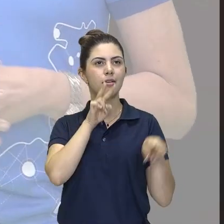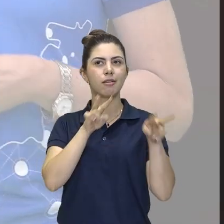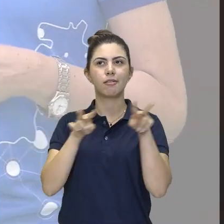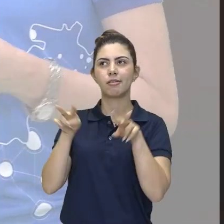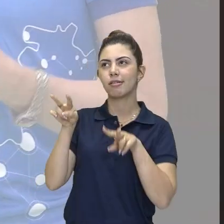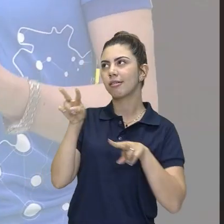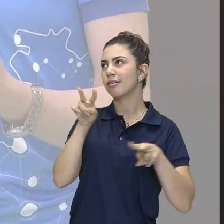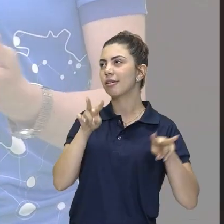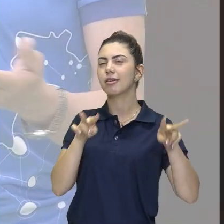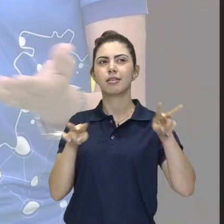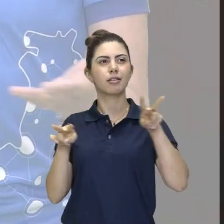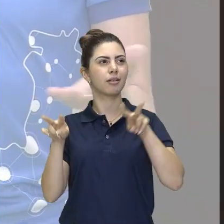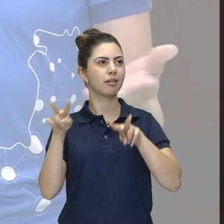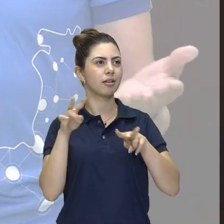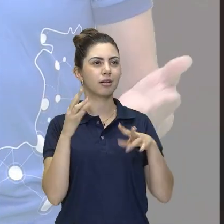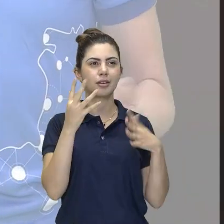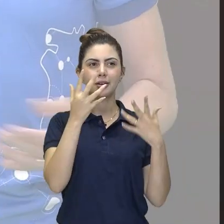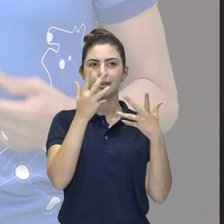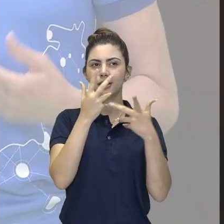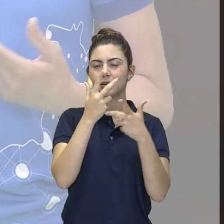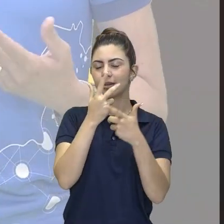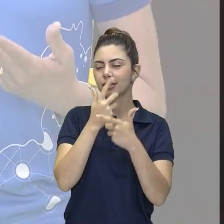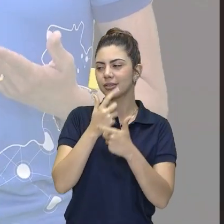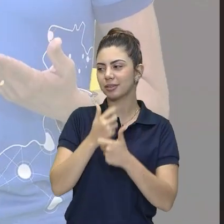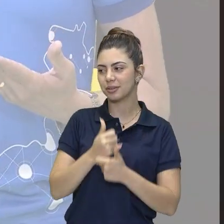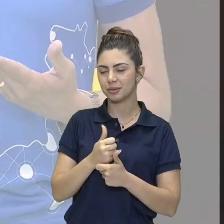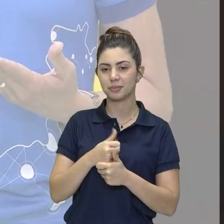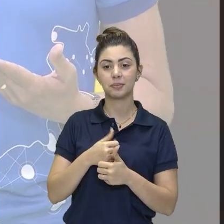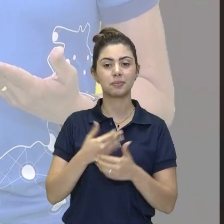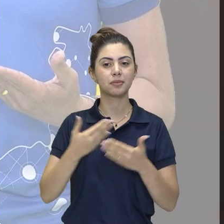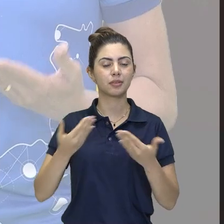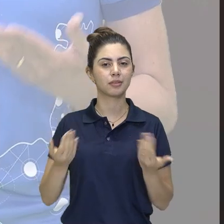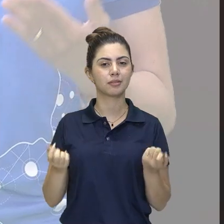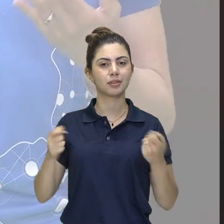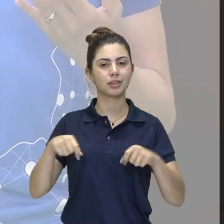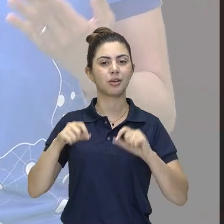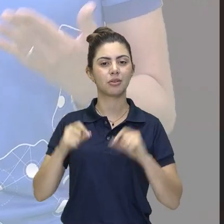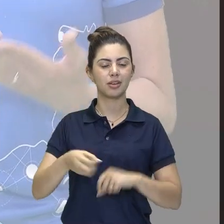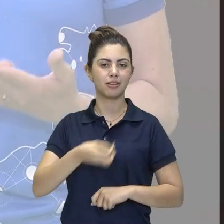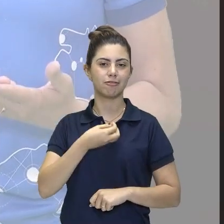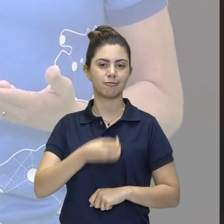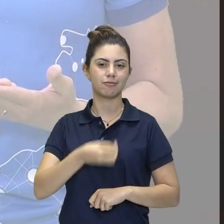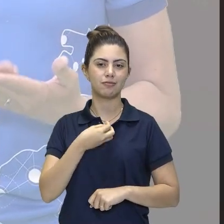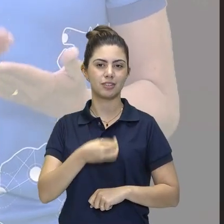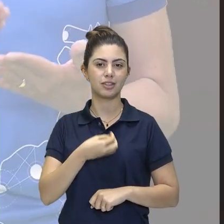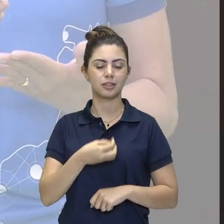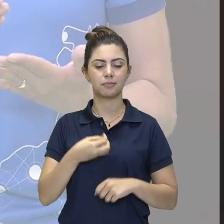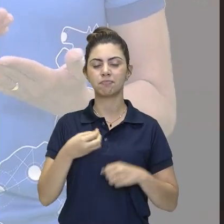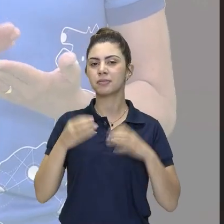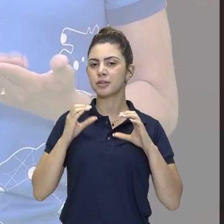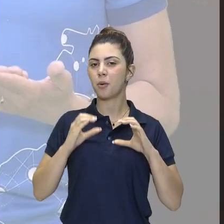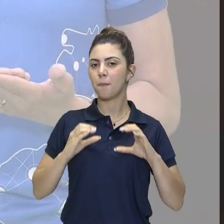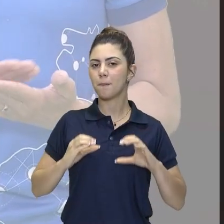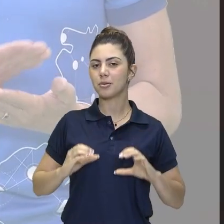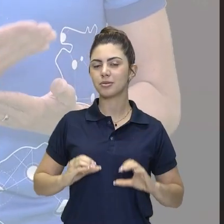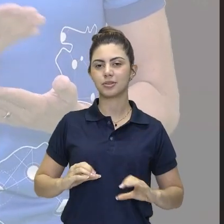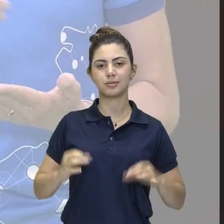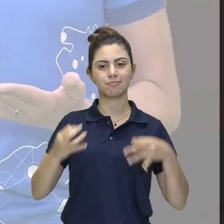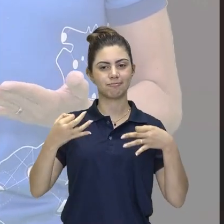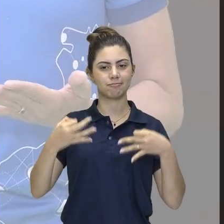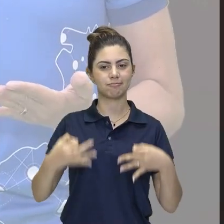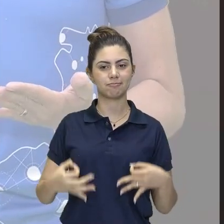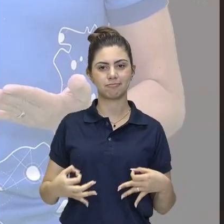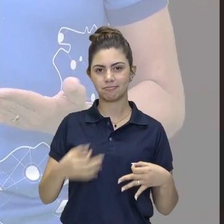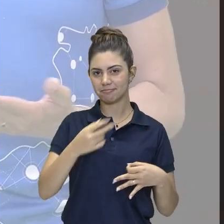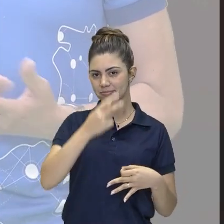paisagem, observando esse movimento todo e convivendo de forma correta com as pessoas que